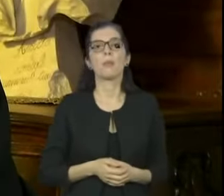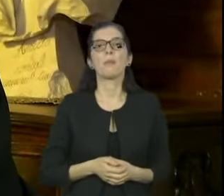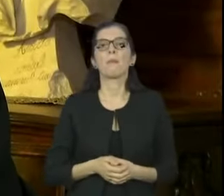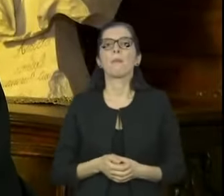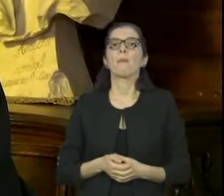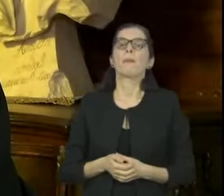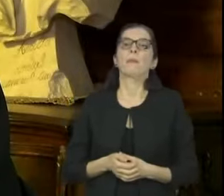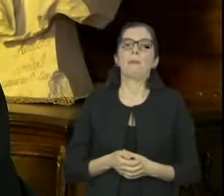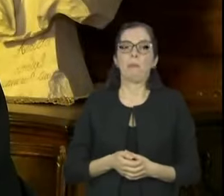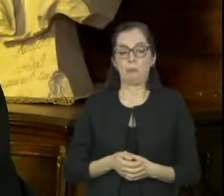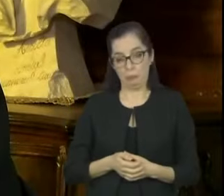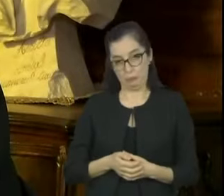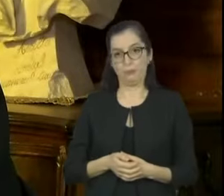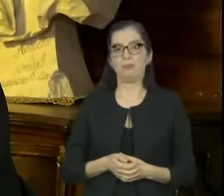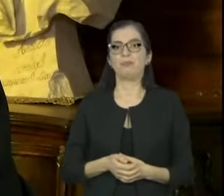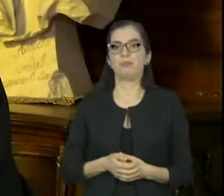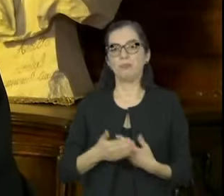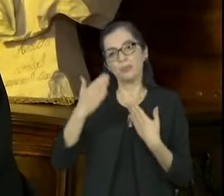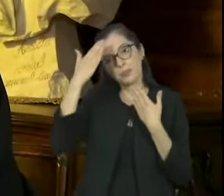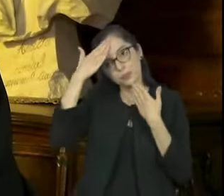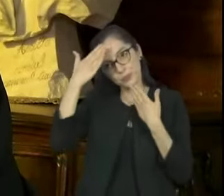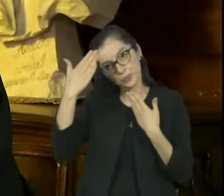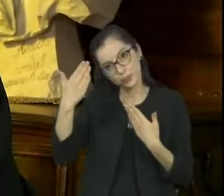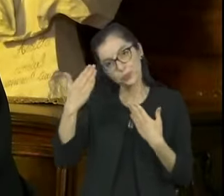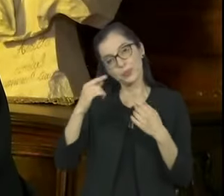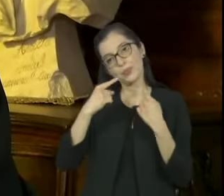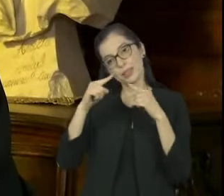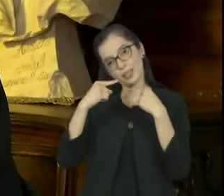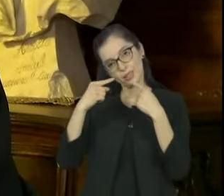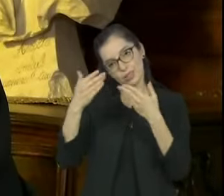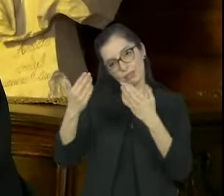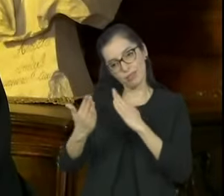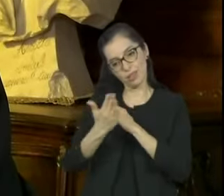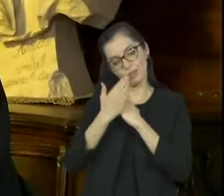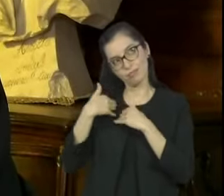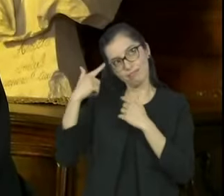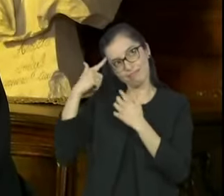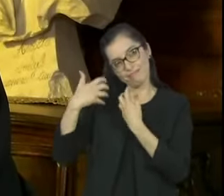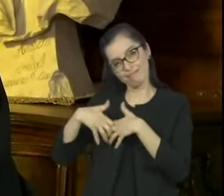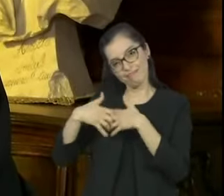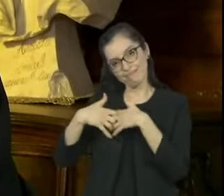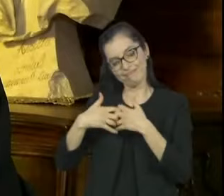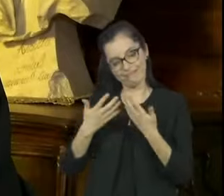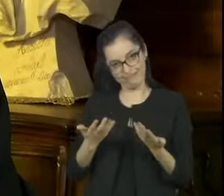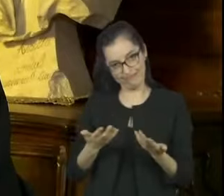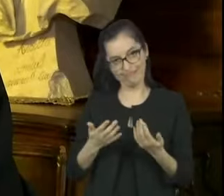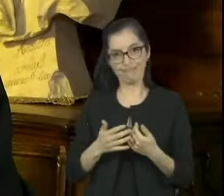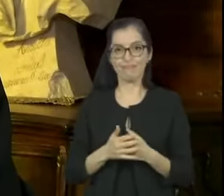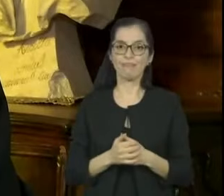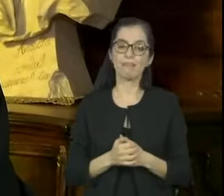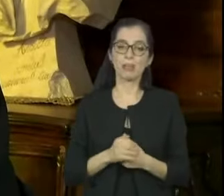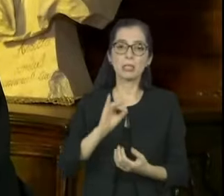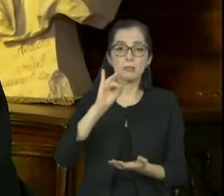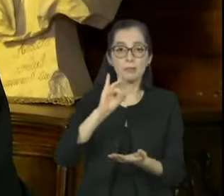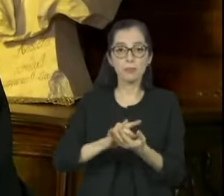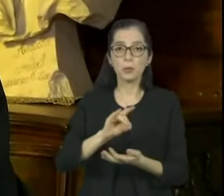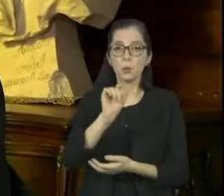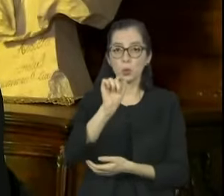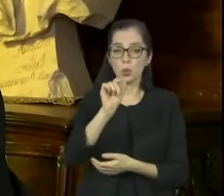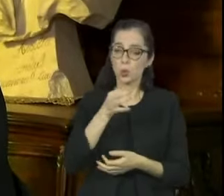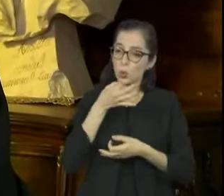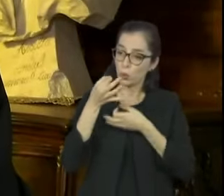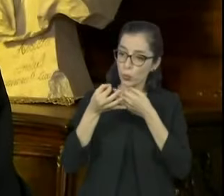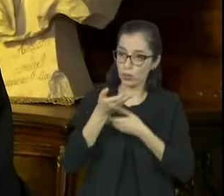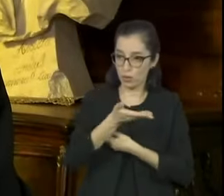fora é agradeço a crítica e eu sugeri que fizesse vocês avaliação